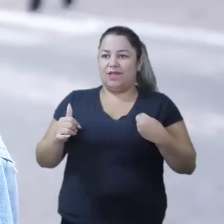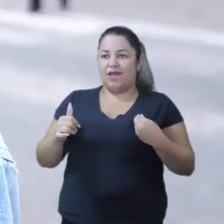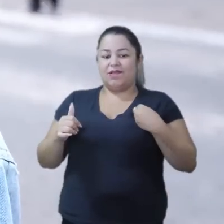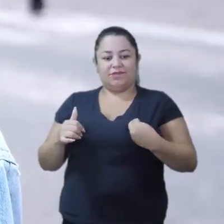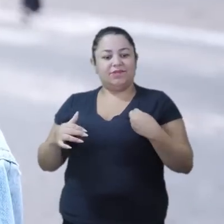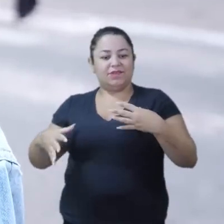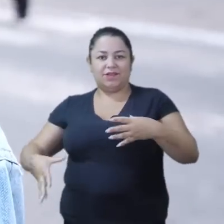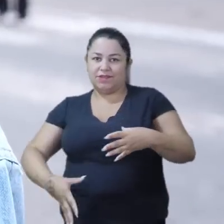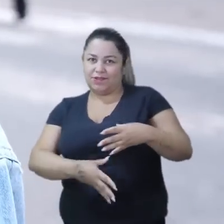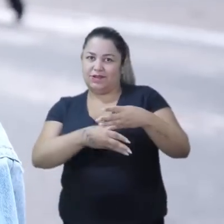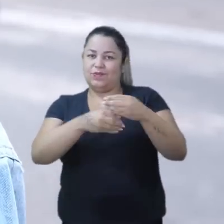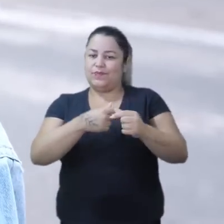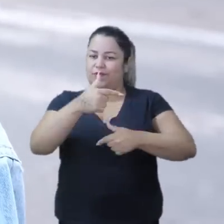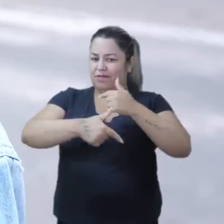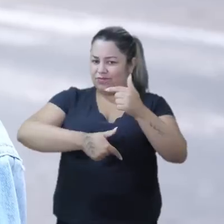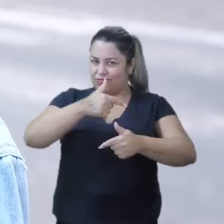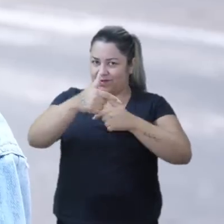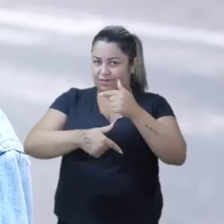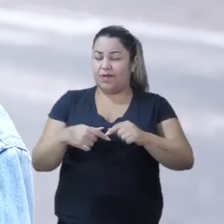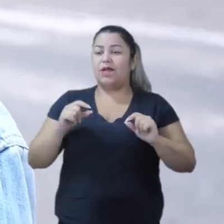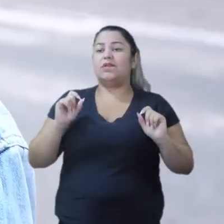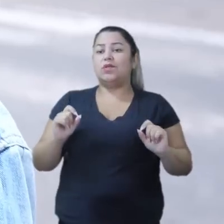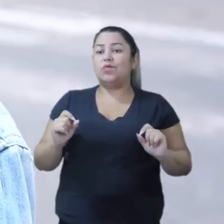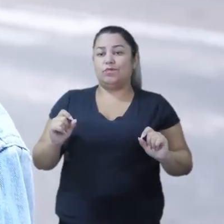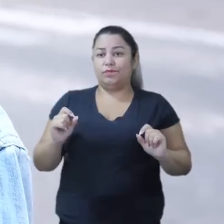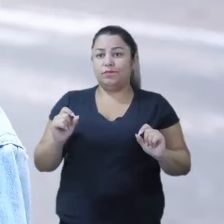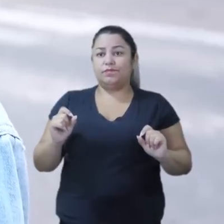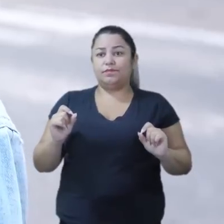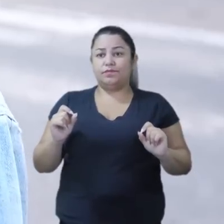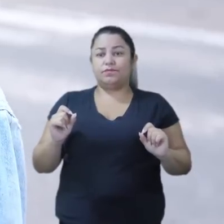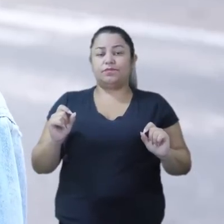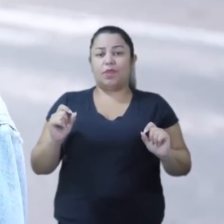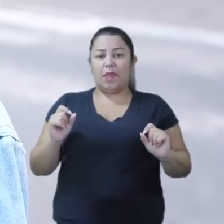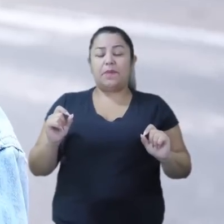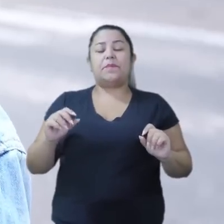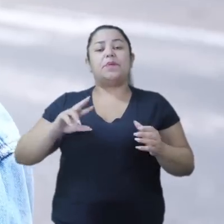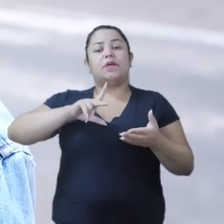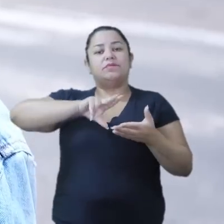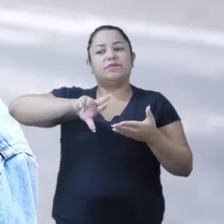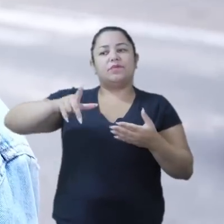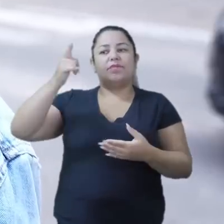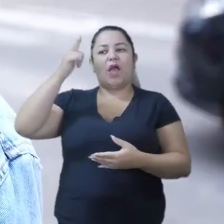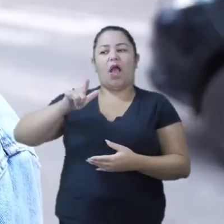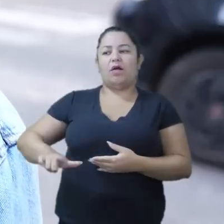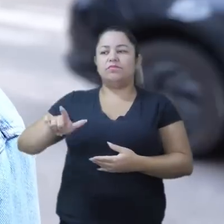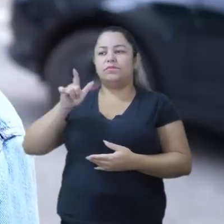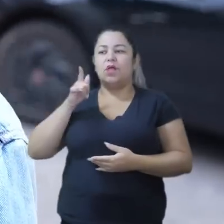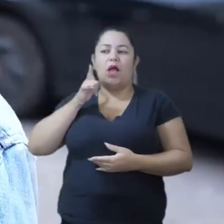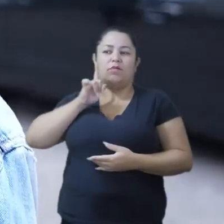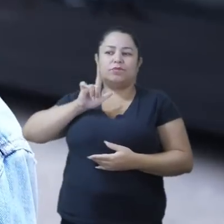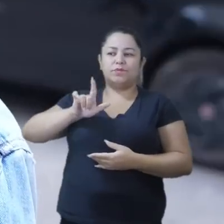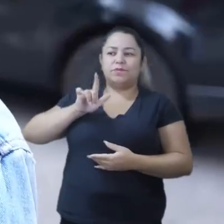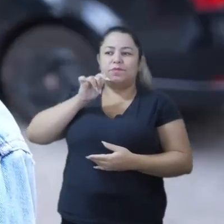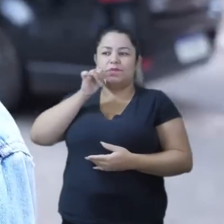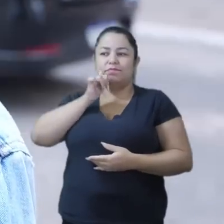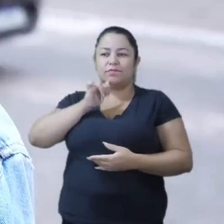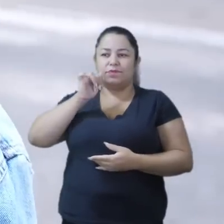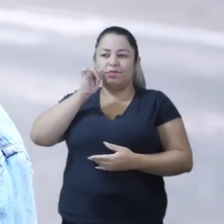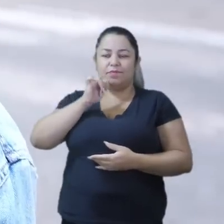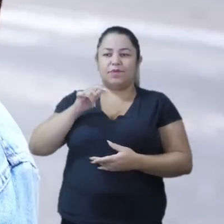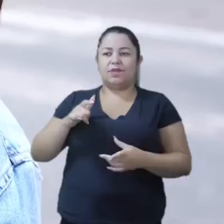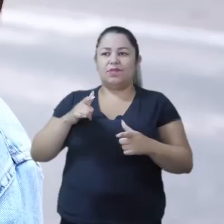no mercado de trabalho hoje em dia. E para tantas mulheres que são o arrimo de família